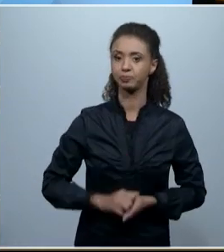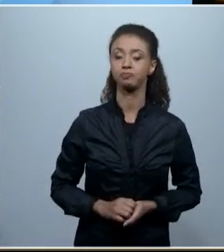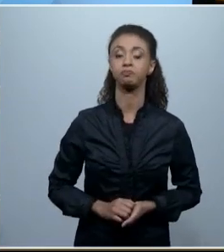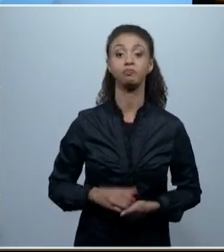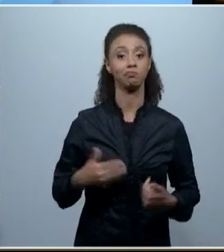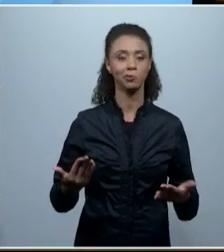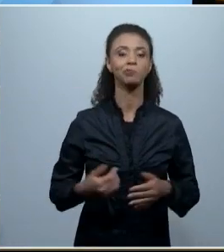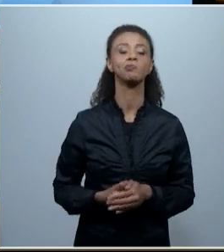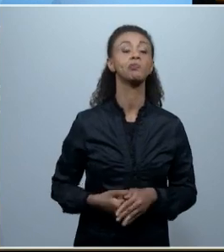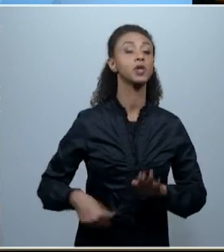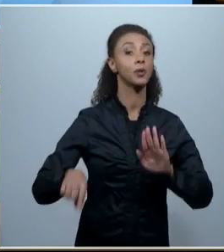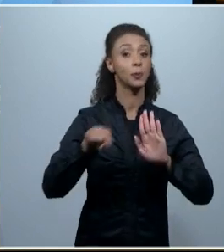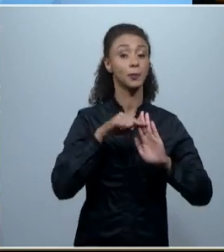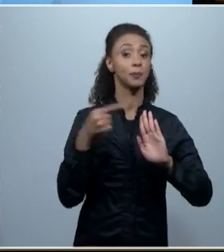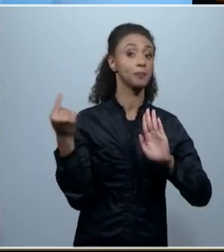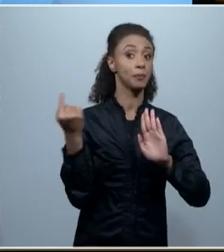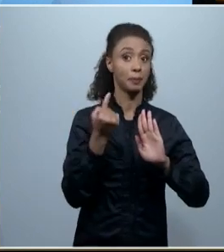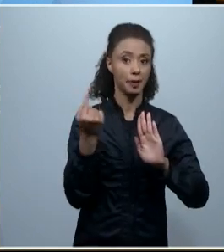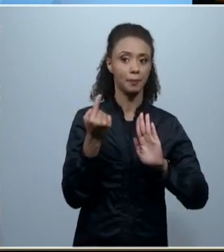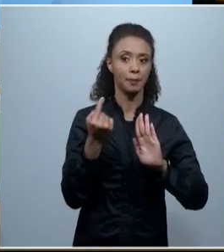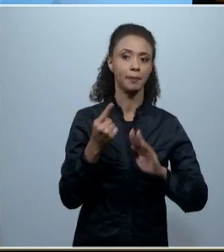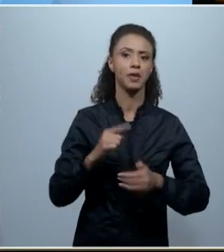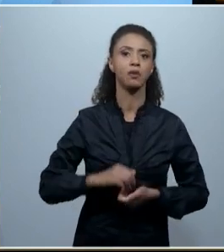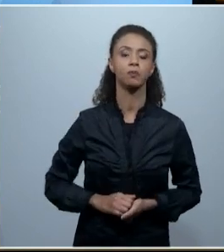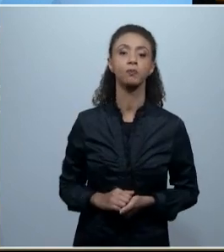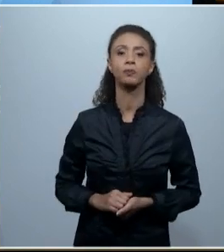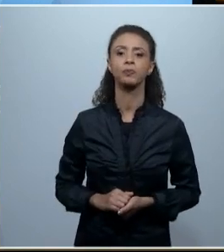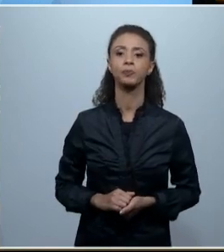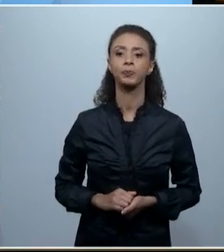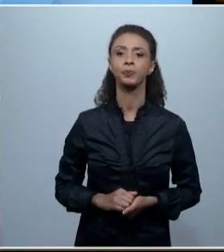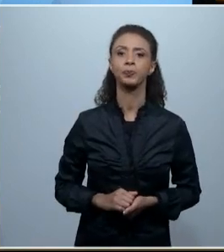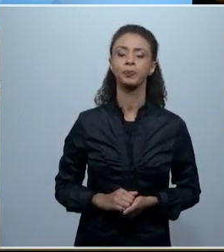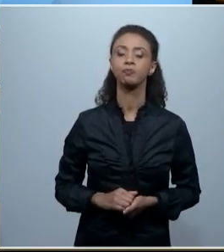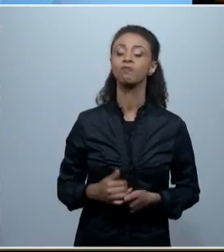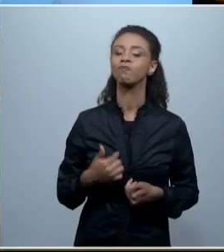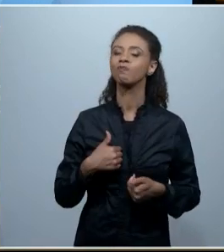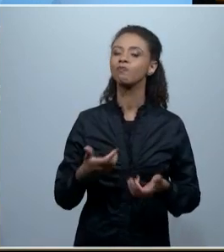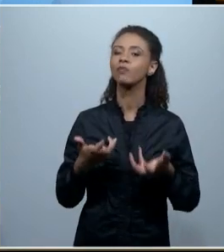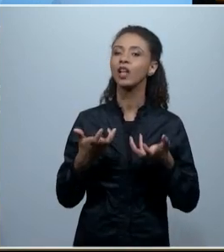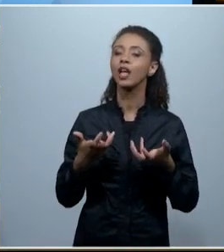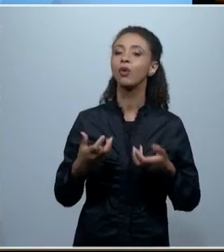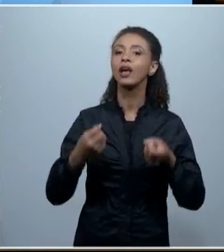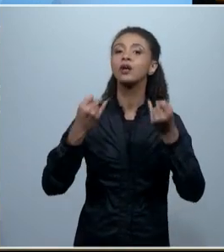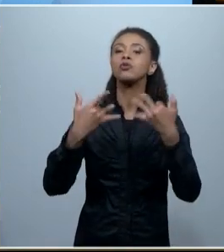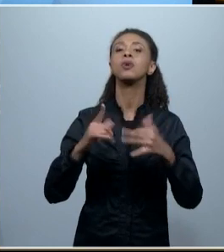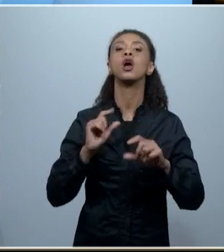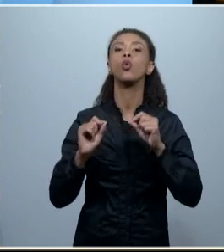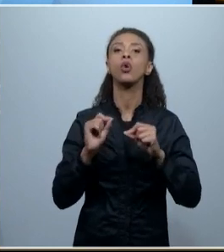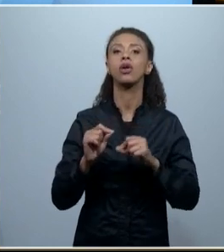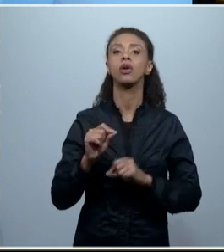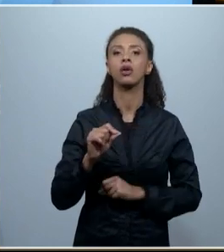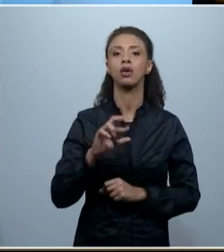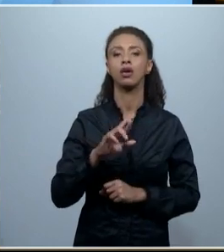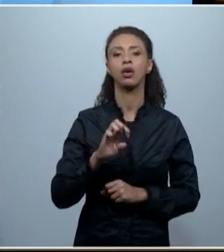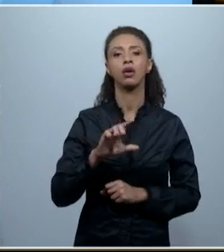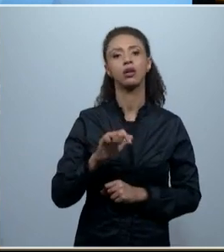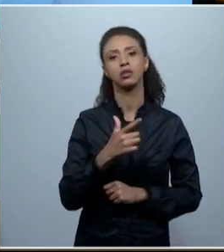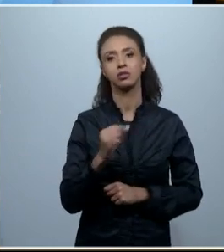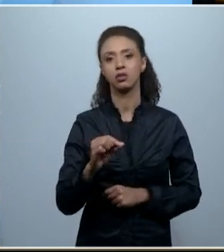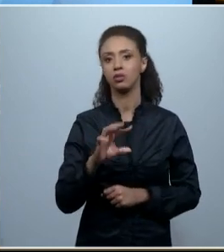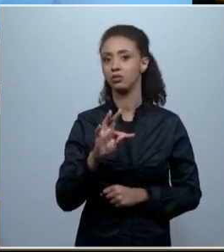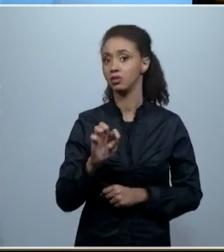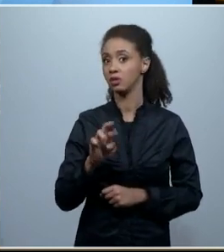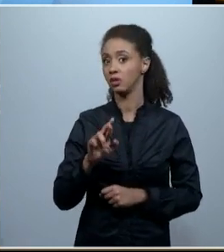aqui que eu consegui que é esse item de elementos de geometria eu quero falar um pouco da relação ter na área há pessoal relação